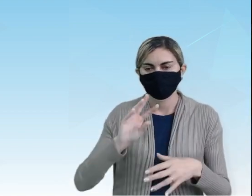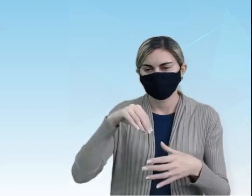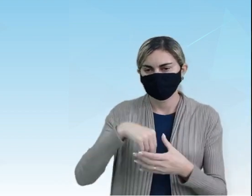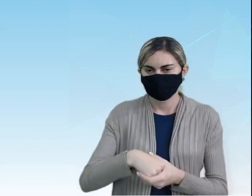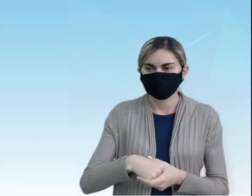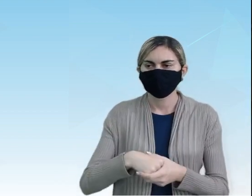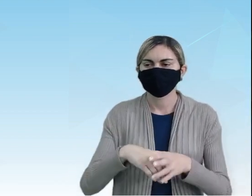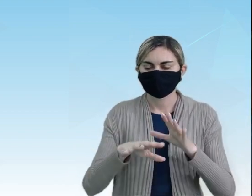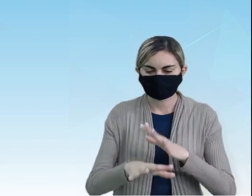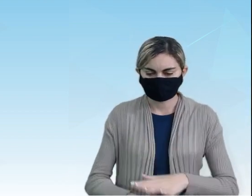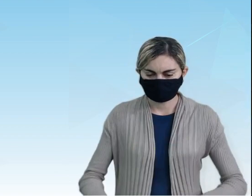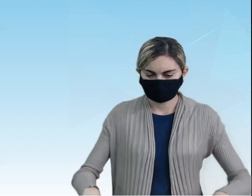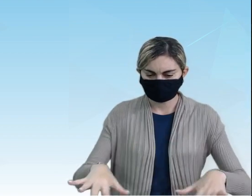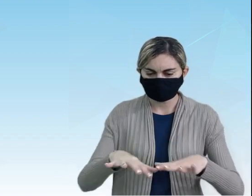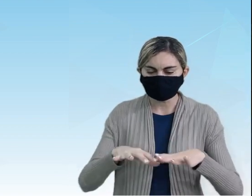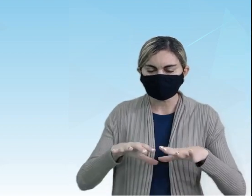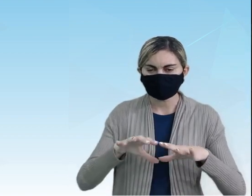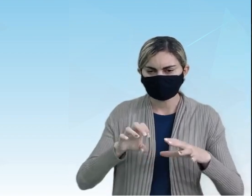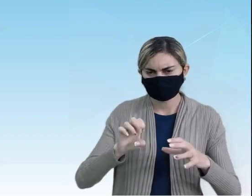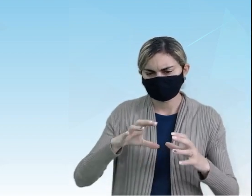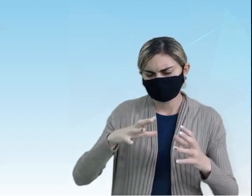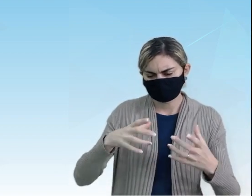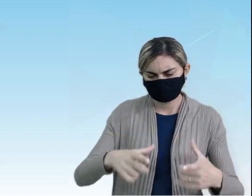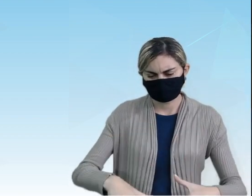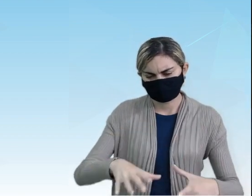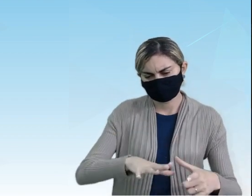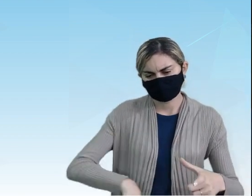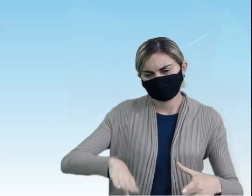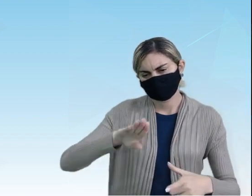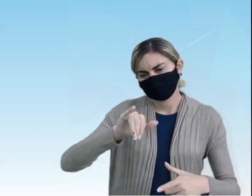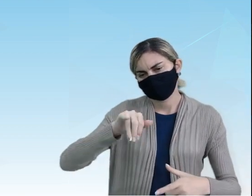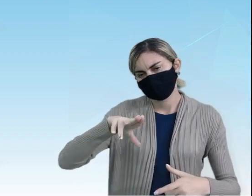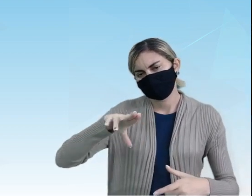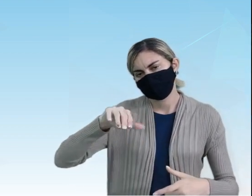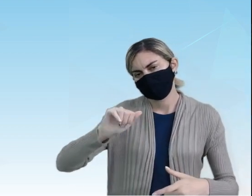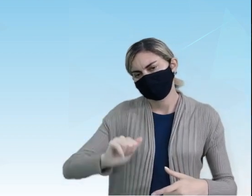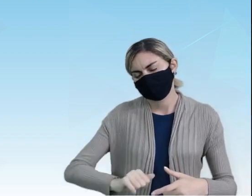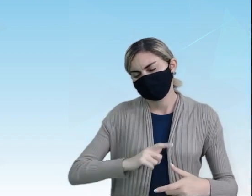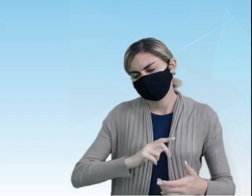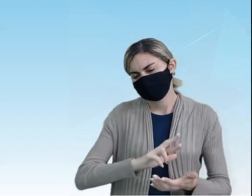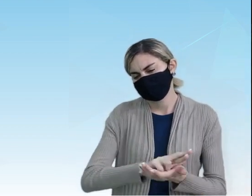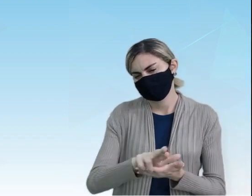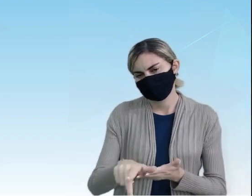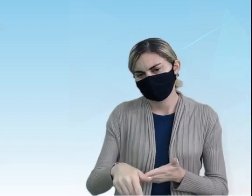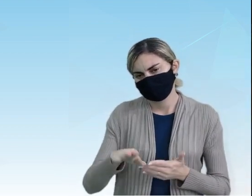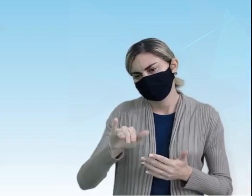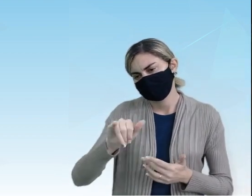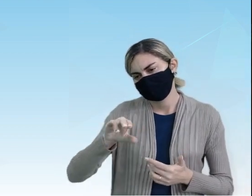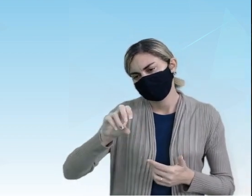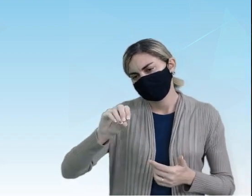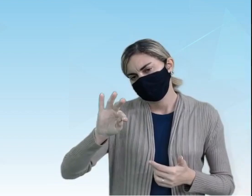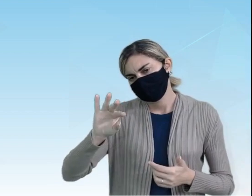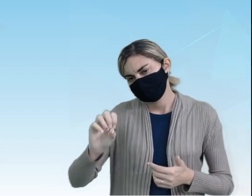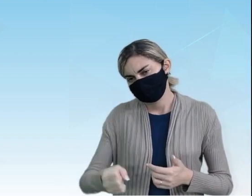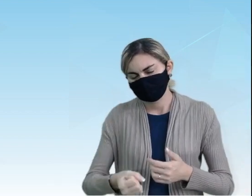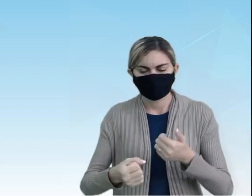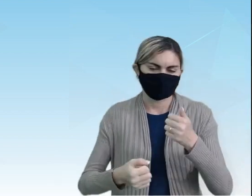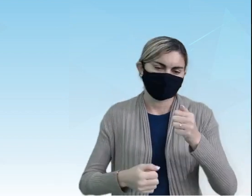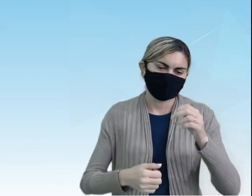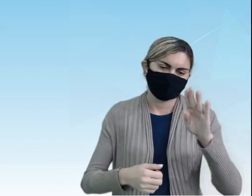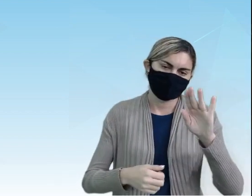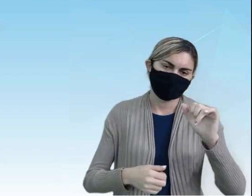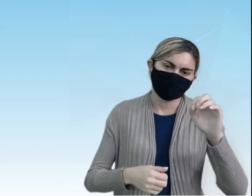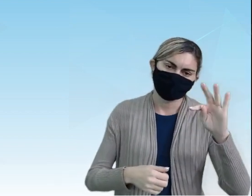dentro daquele ecossistema, dentro do bioma, dentro dos fatores que são bióticos e abióticos, ou